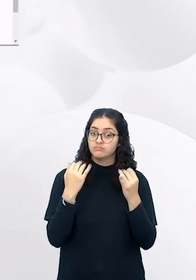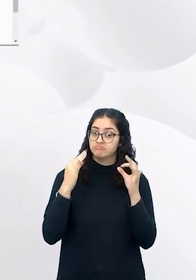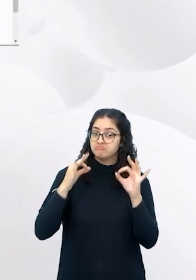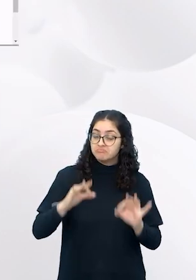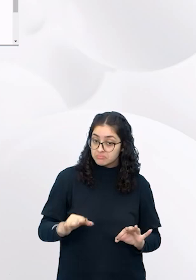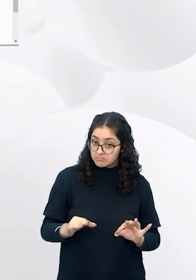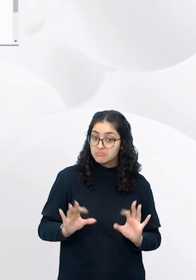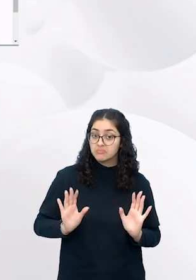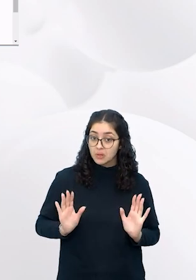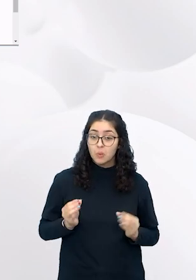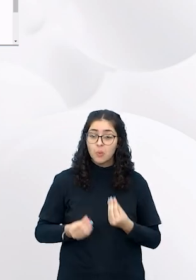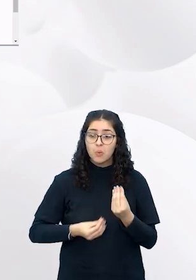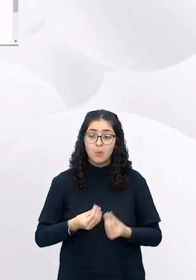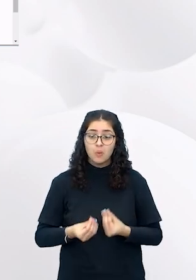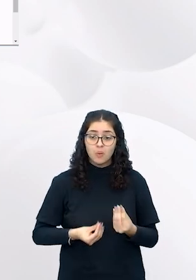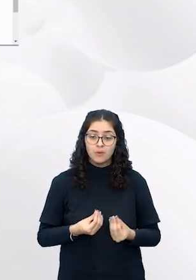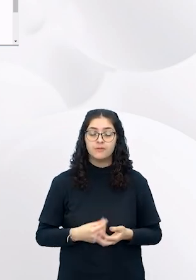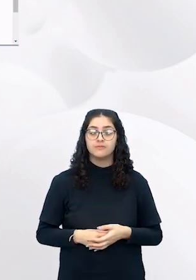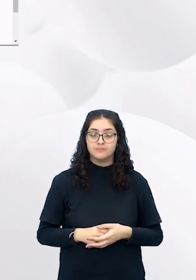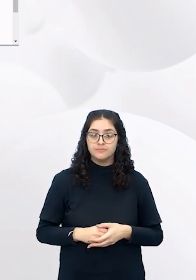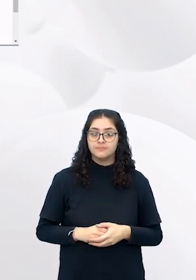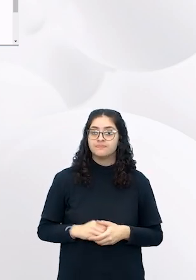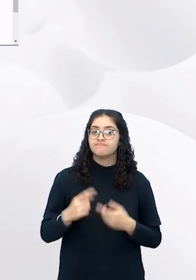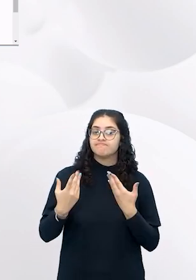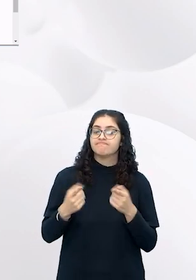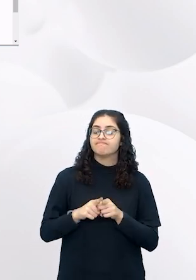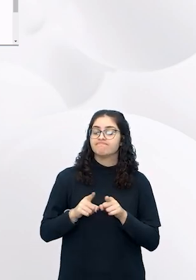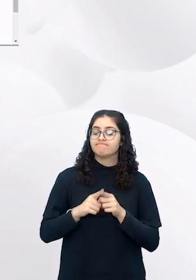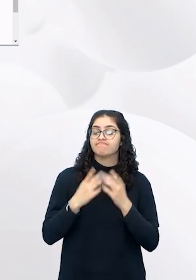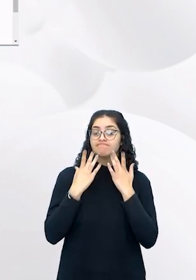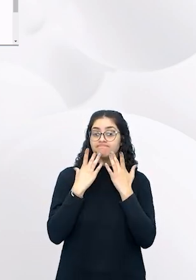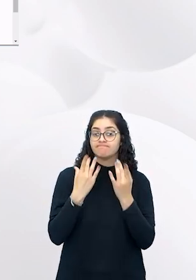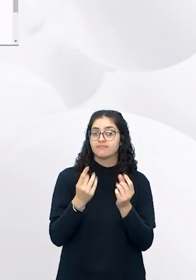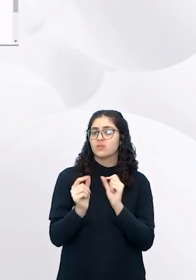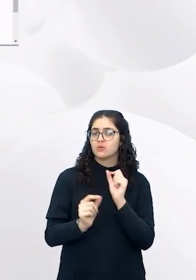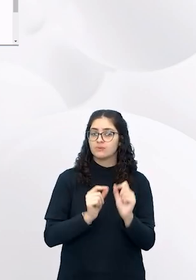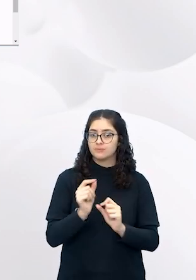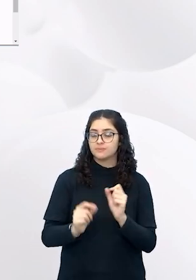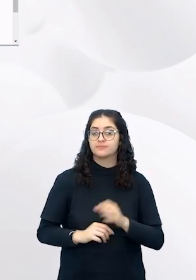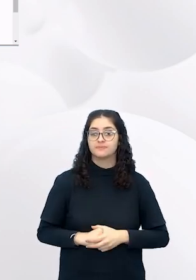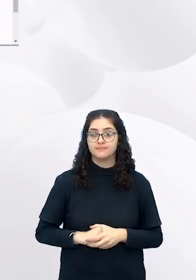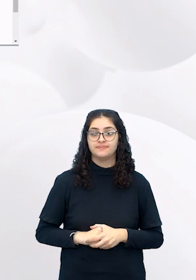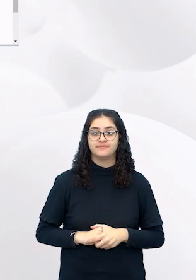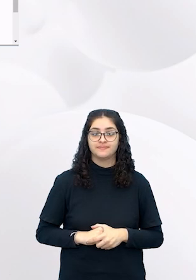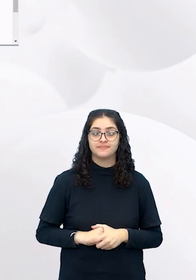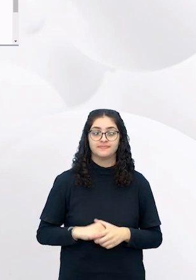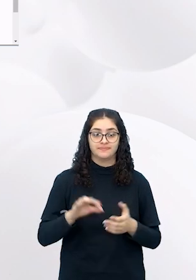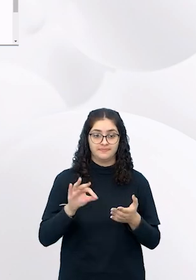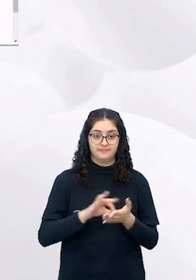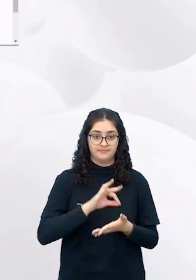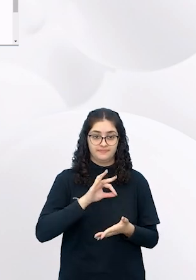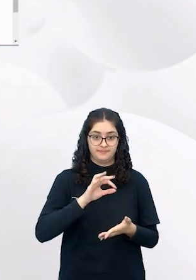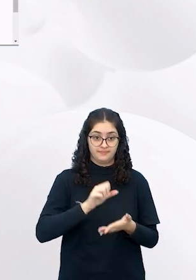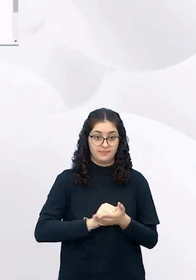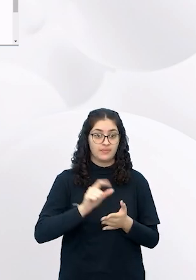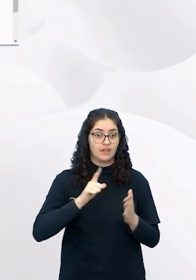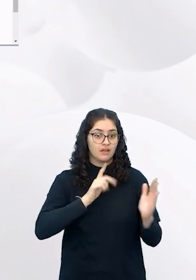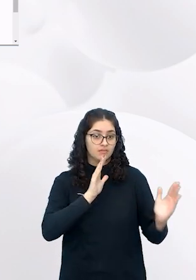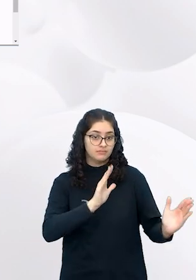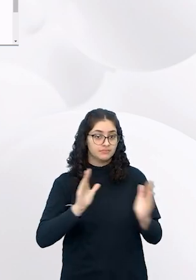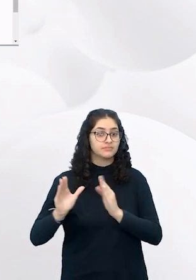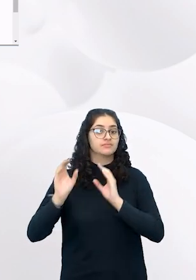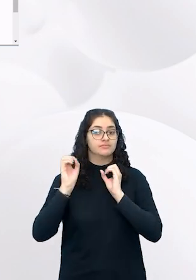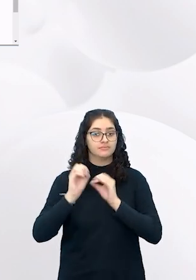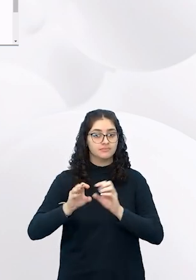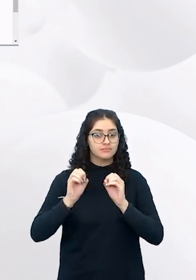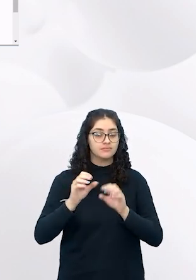plenamente corretos, estão certos. Vai verificar também a sua inscrição por meio das etapas de